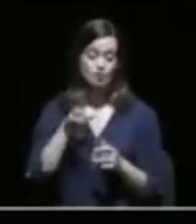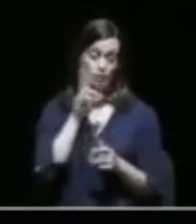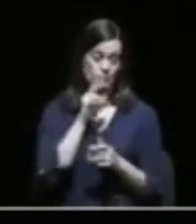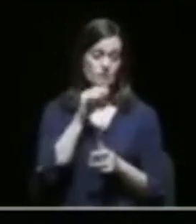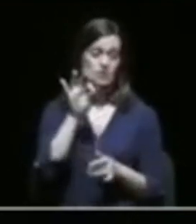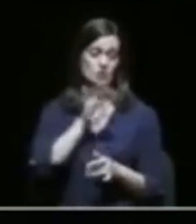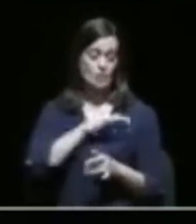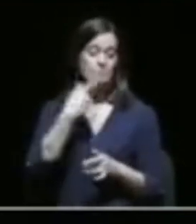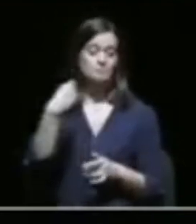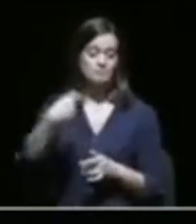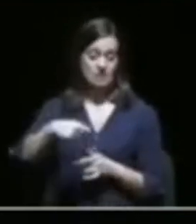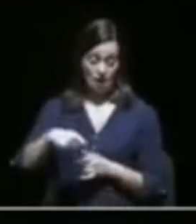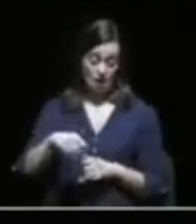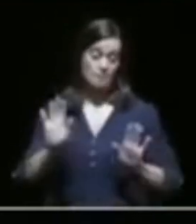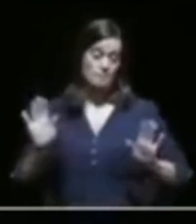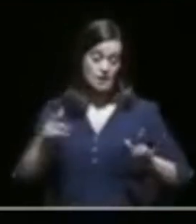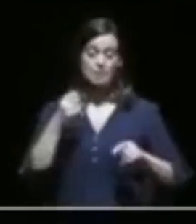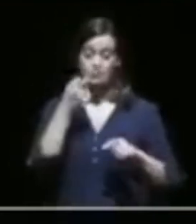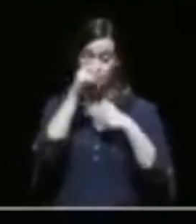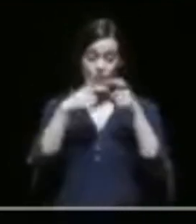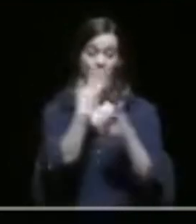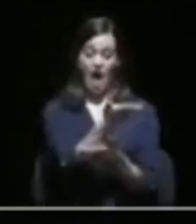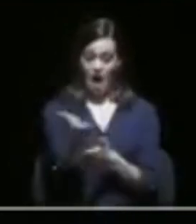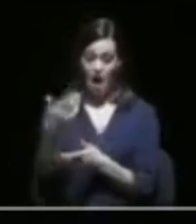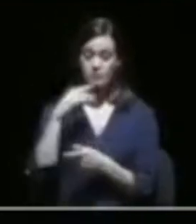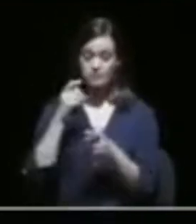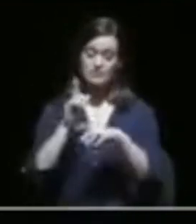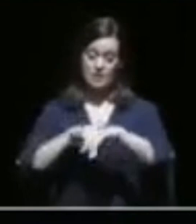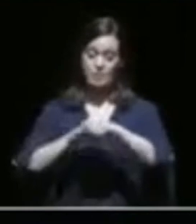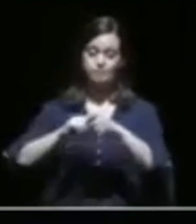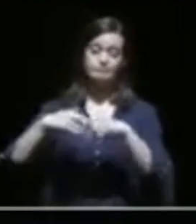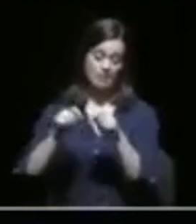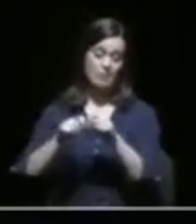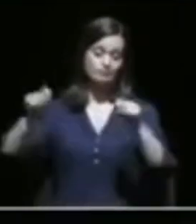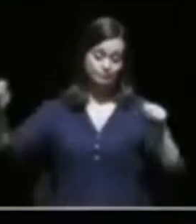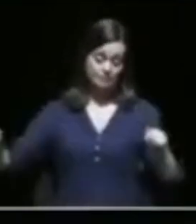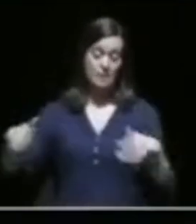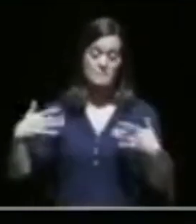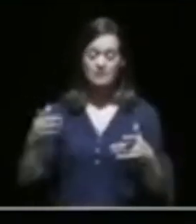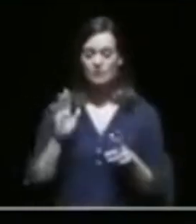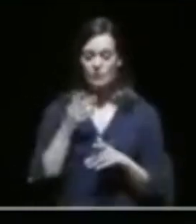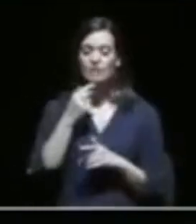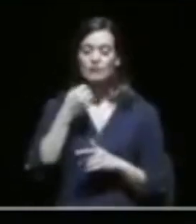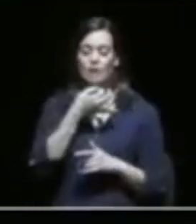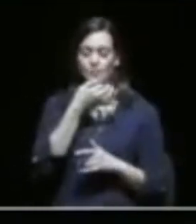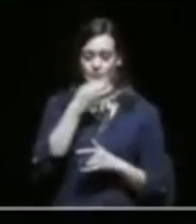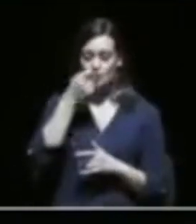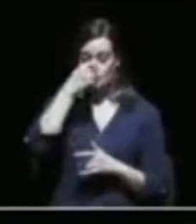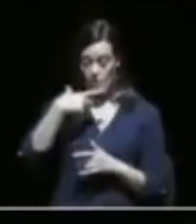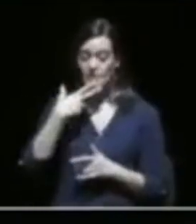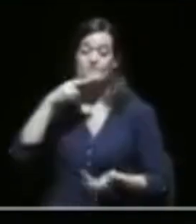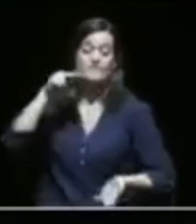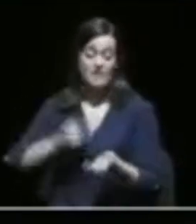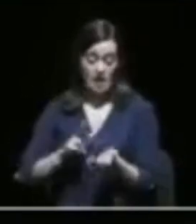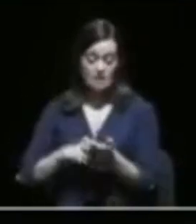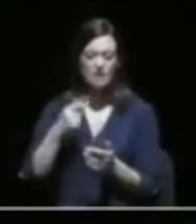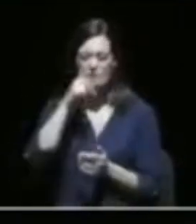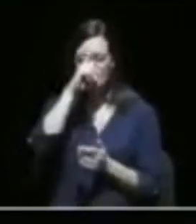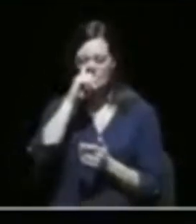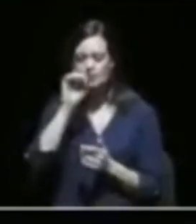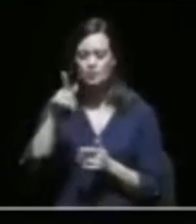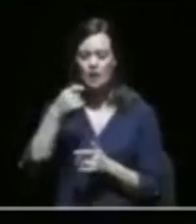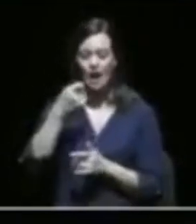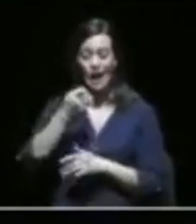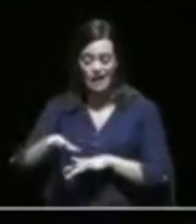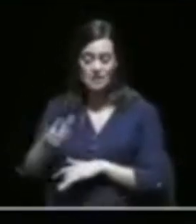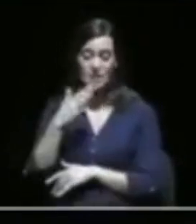Presidente, mas várias pessoas aqui passaram o seu tempo... Terminar. Vou contar-vos uma história verídica. Imaginem que é uma criança de 9 anos viver